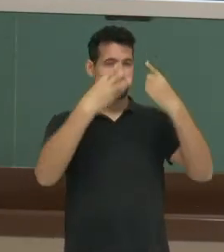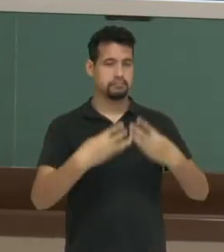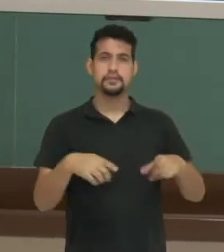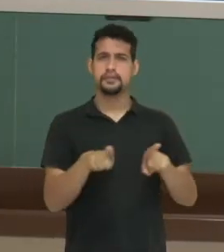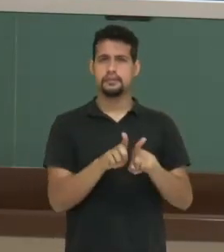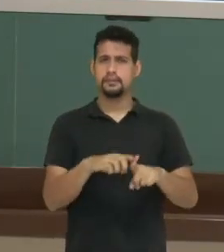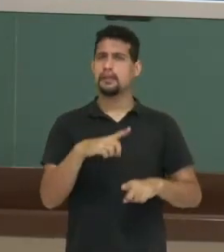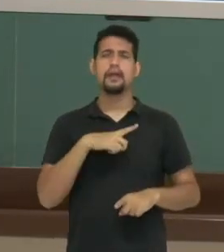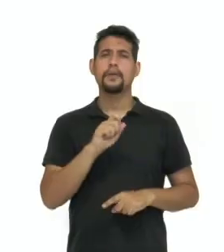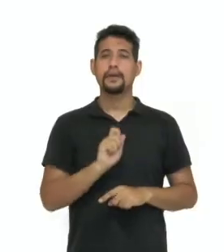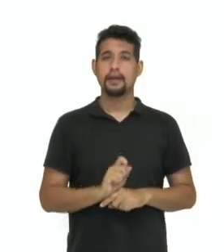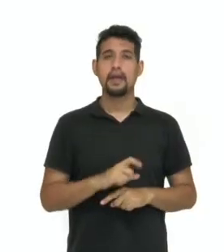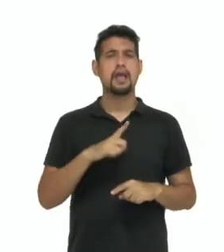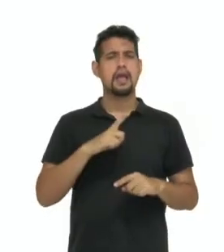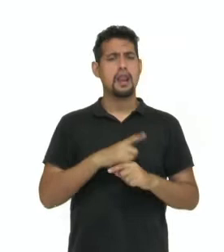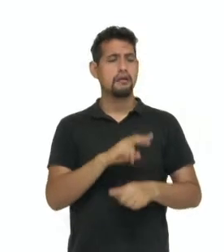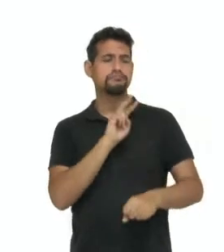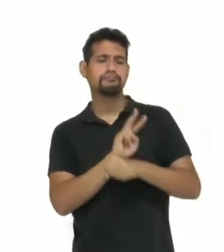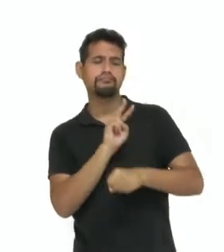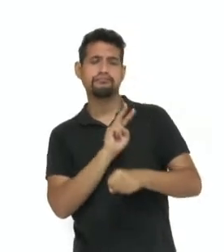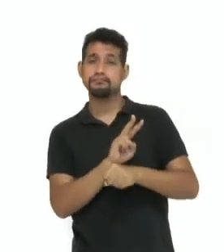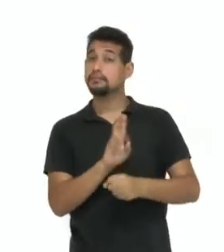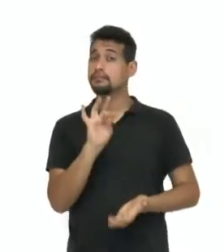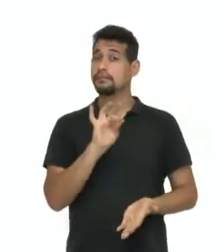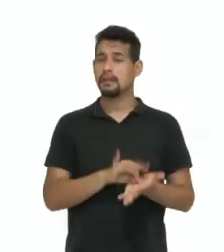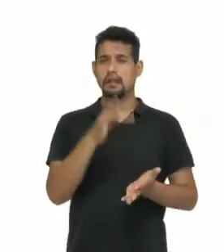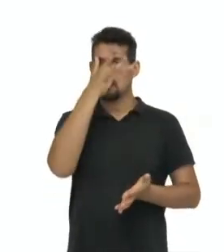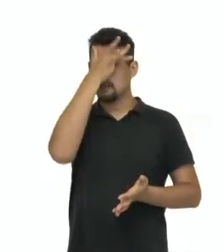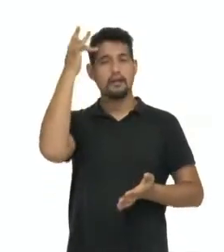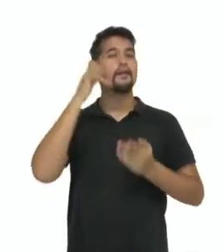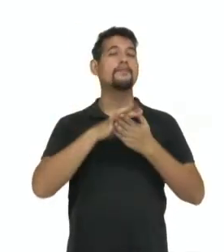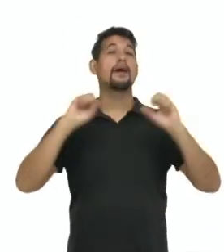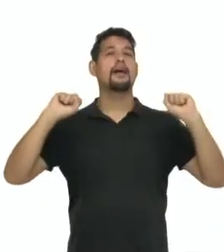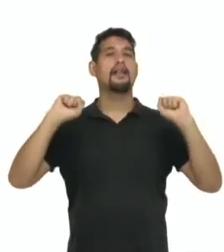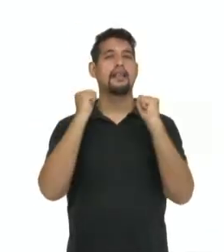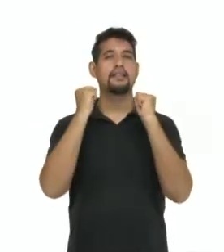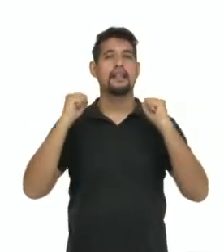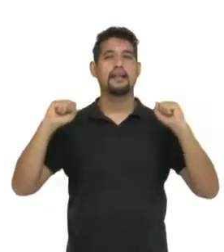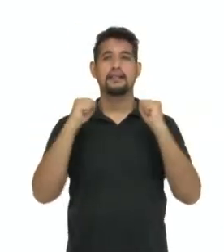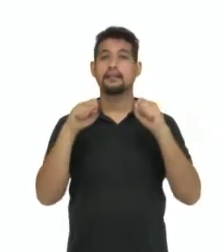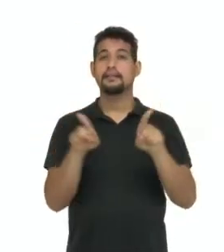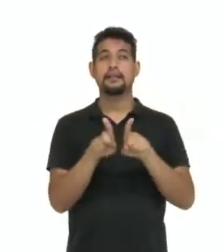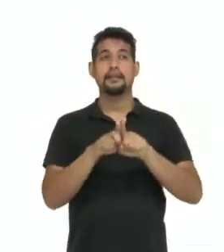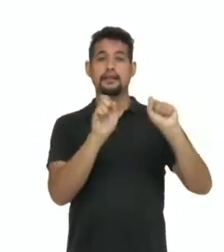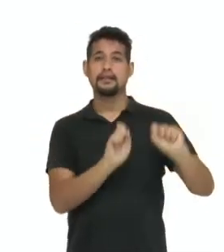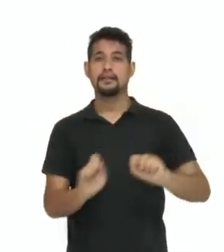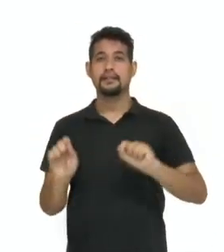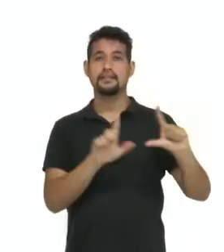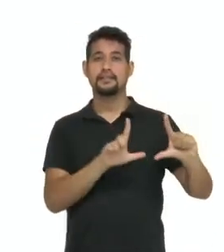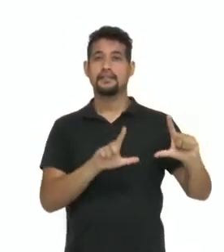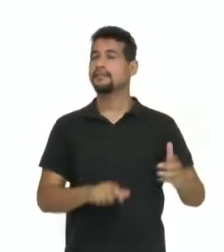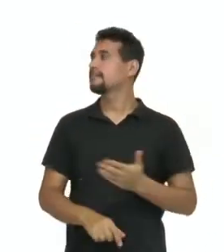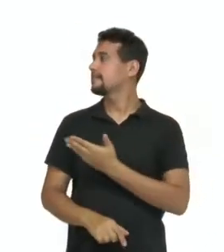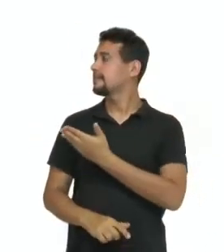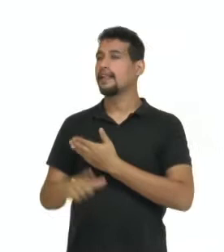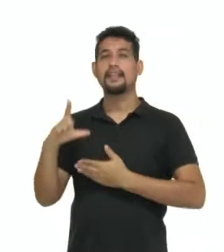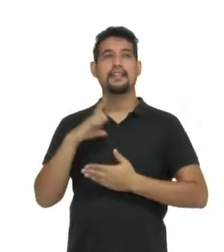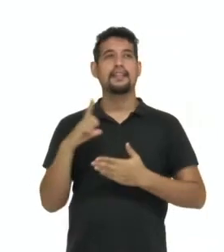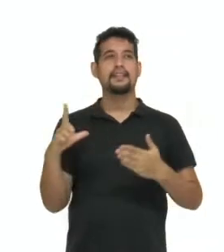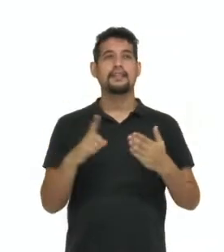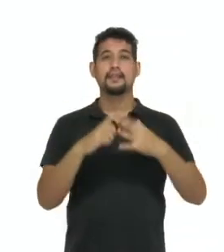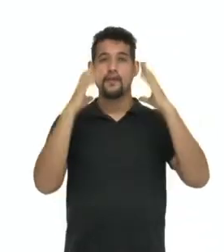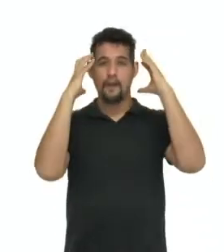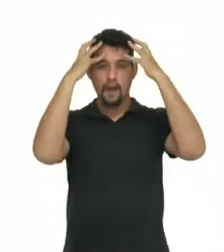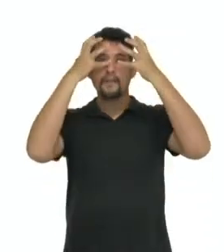né, elas protegem realmente o atleta, né? Então, na imagem, nós temos aqui o capacete, o